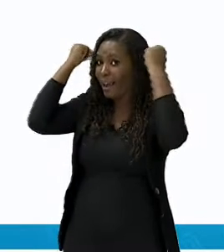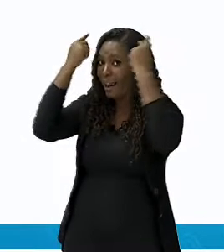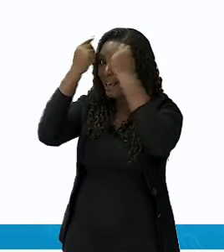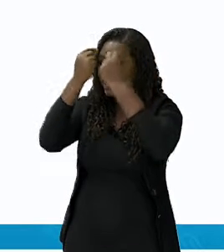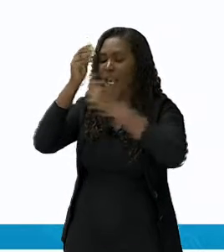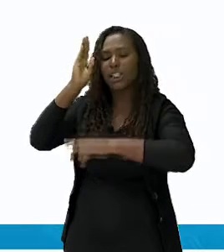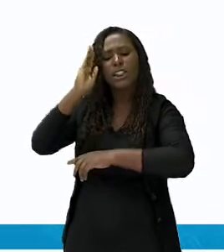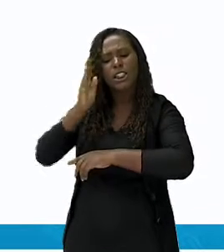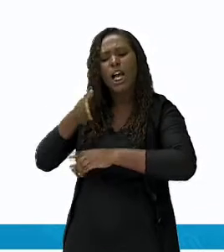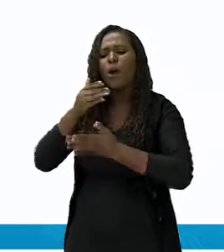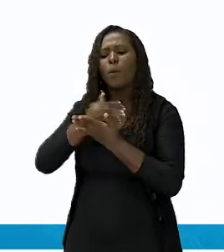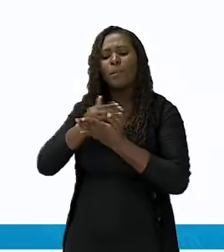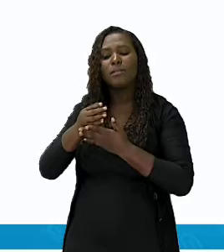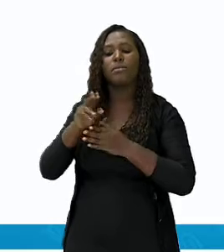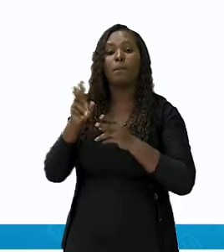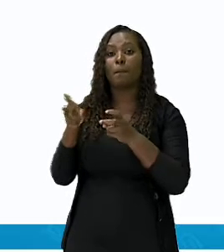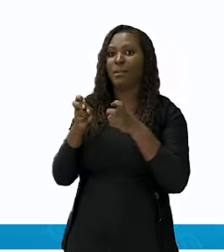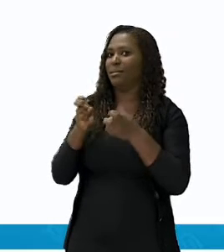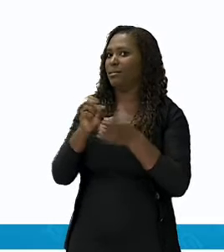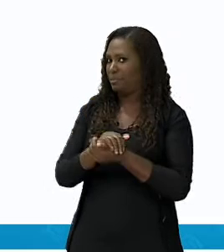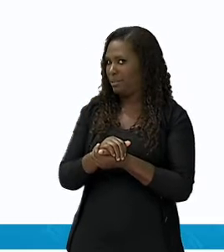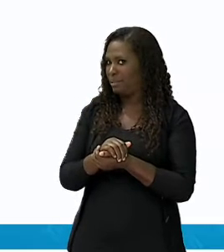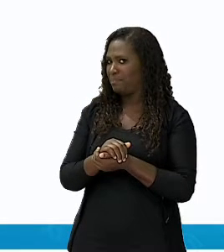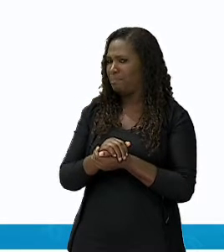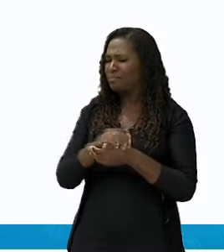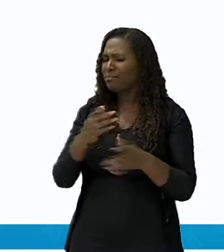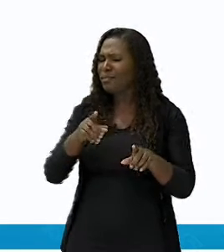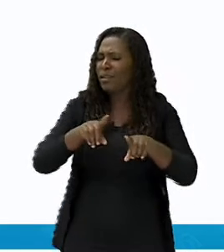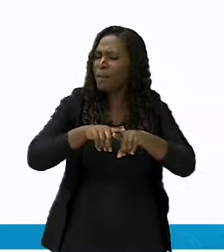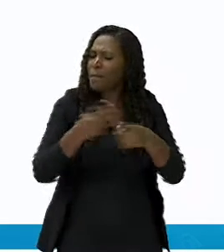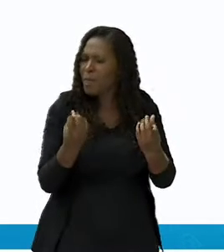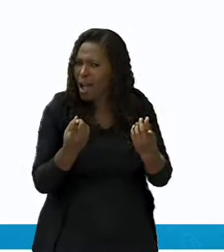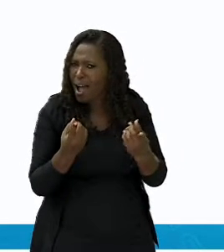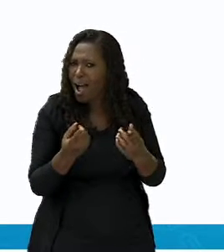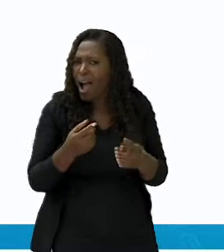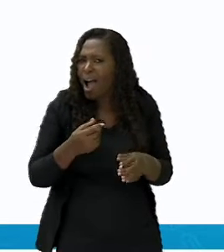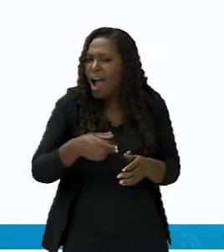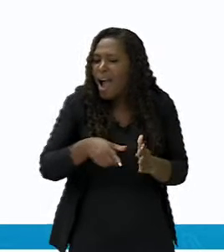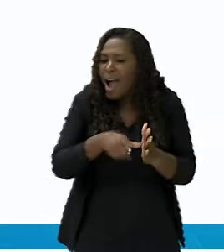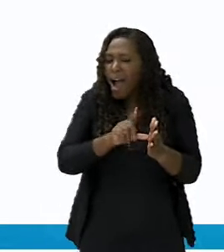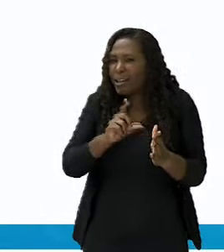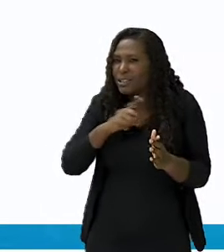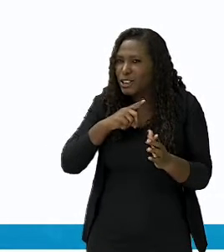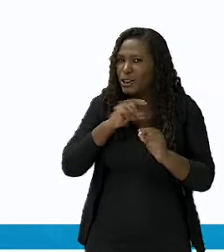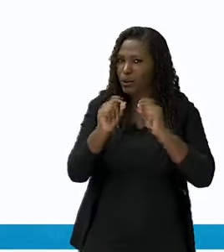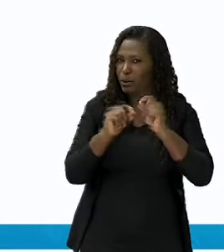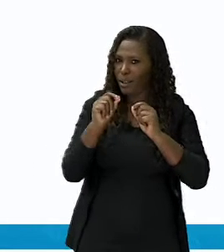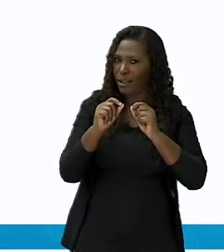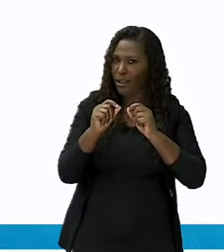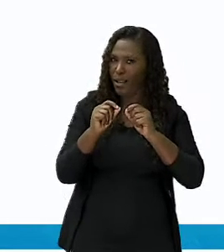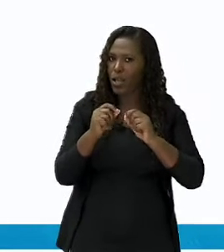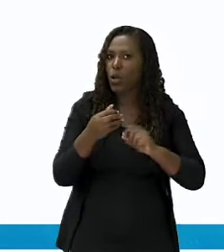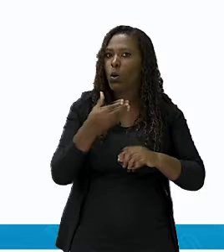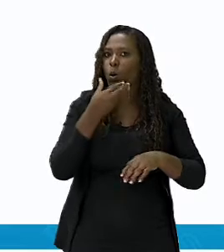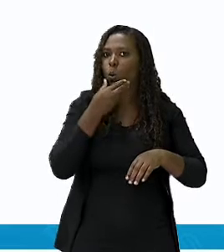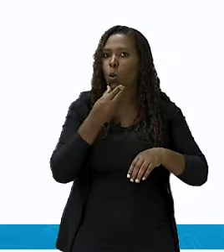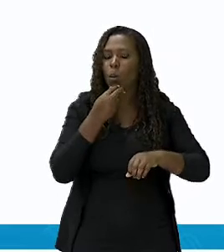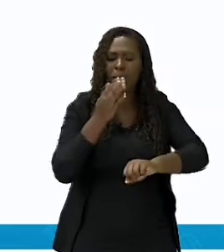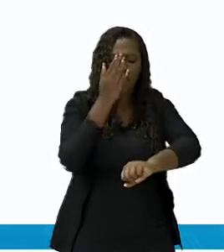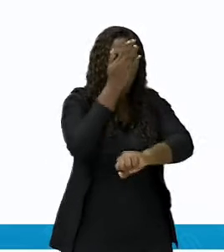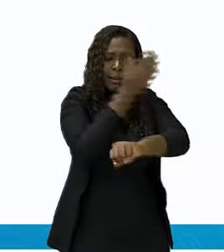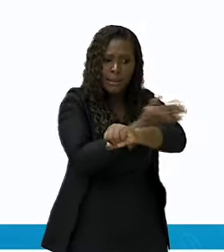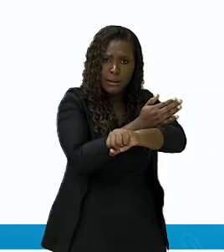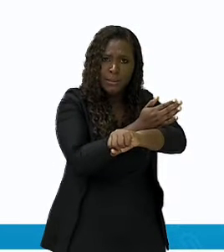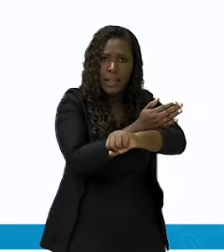os homens pré-históricos, os chamados homens das cavernas, já se preocupavam em colorir os seus desenhos nas cavernas,